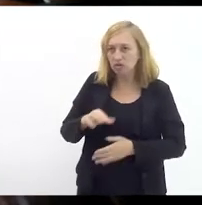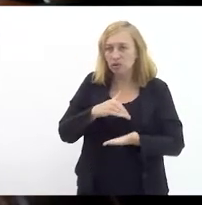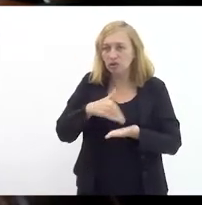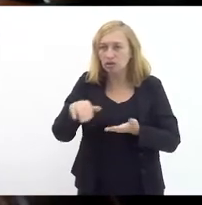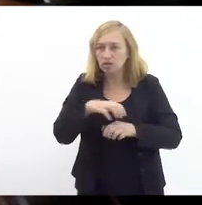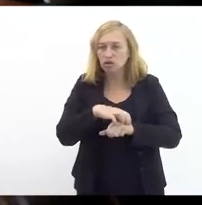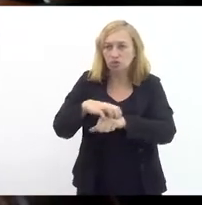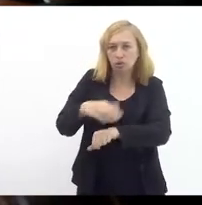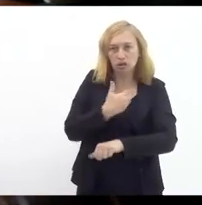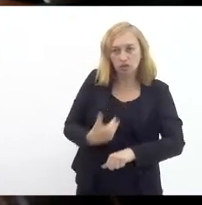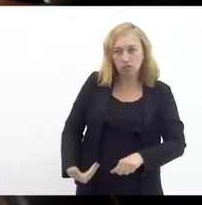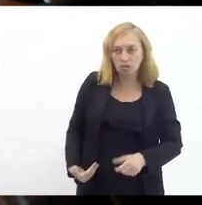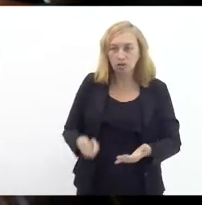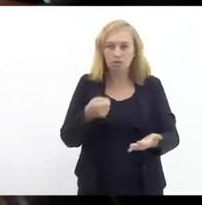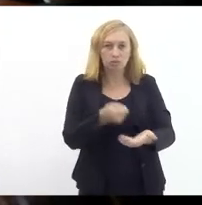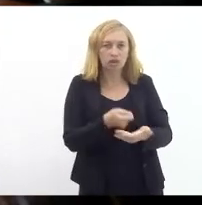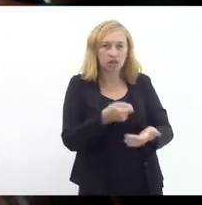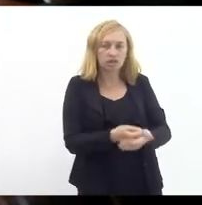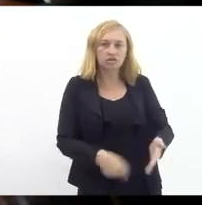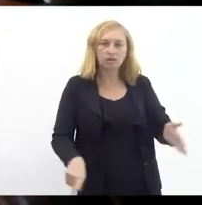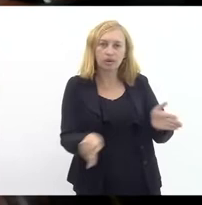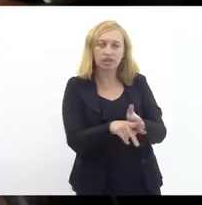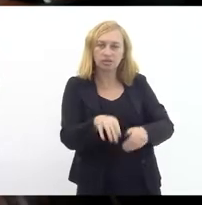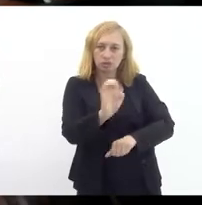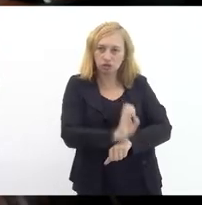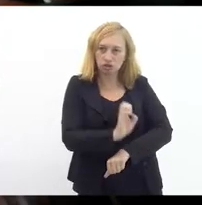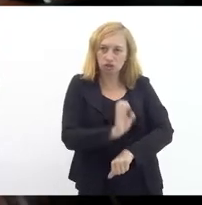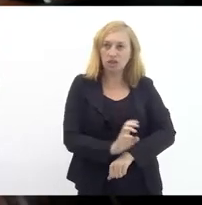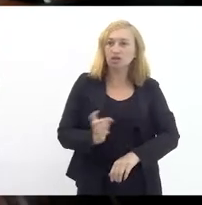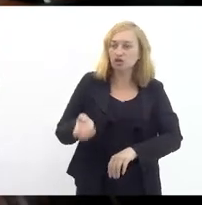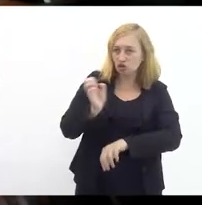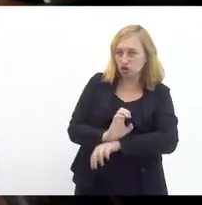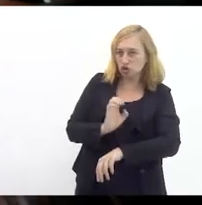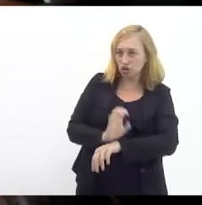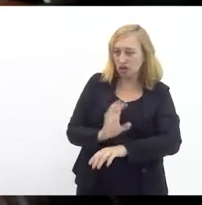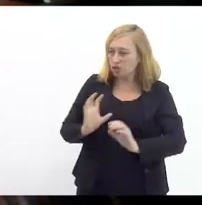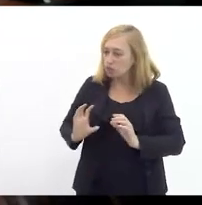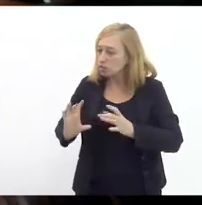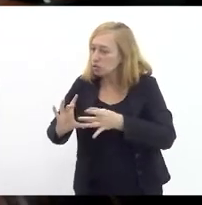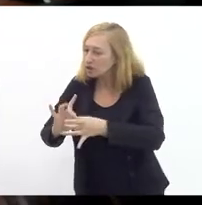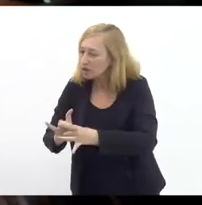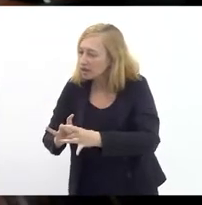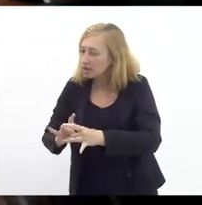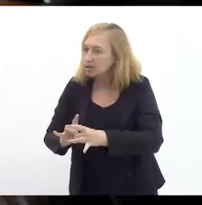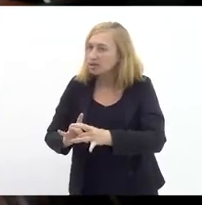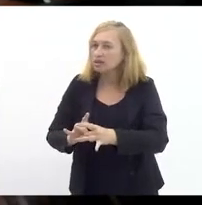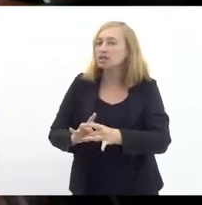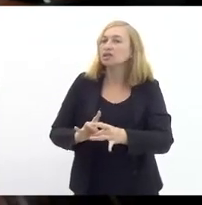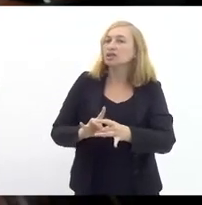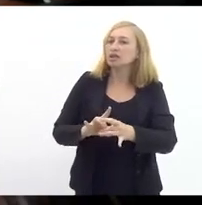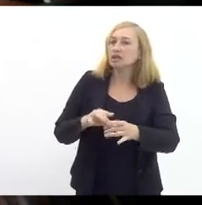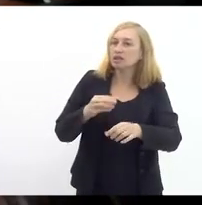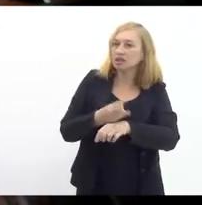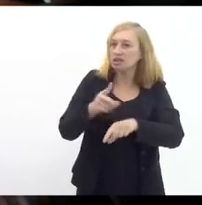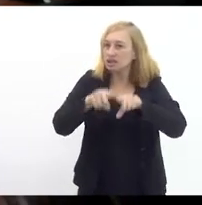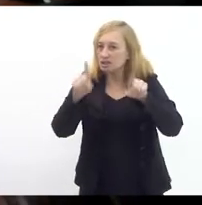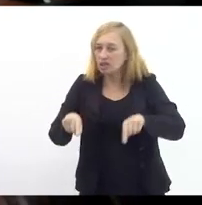isso é uma obrigação do Estado. E aí o Estado, através de concessão, ele terceiriza esse trabalho